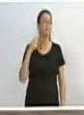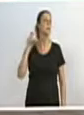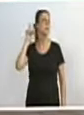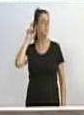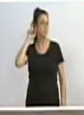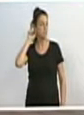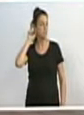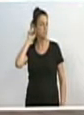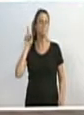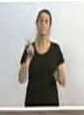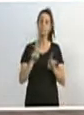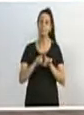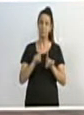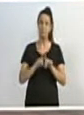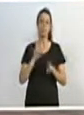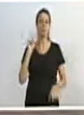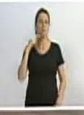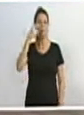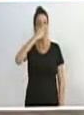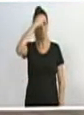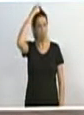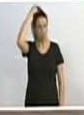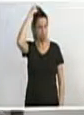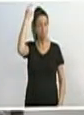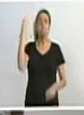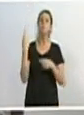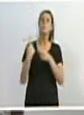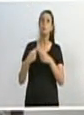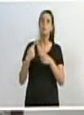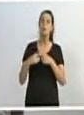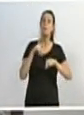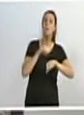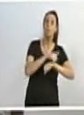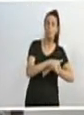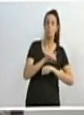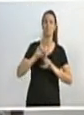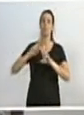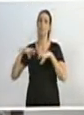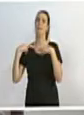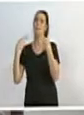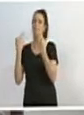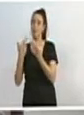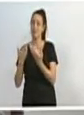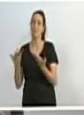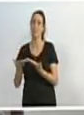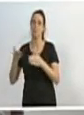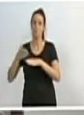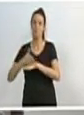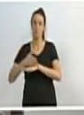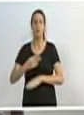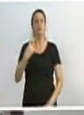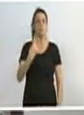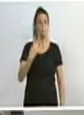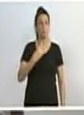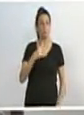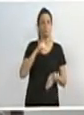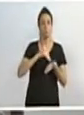Mantal e vereador Adriano Pereira, que estão na reunião da Frente Parlamentar, o segundo secretário desta